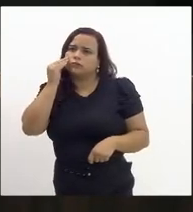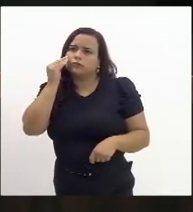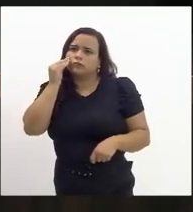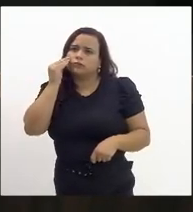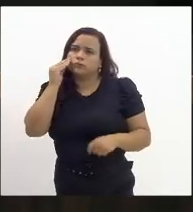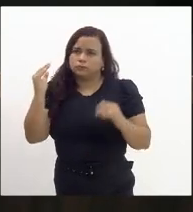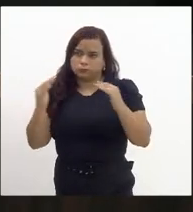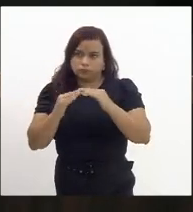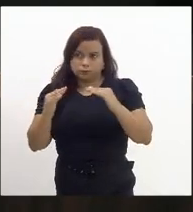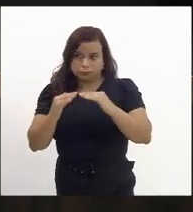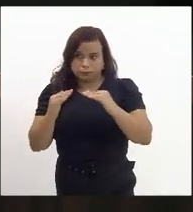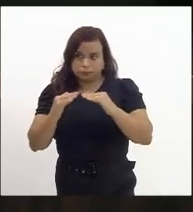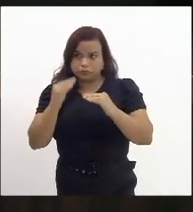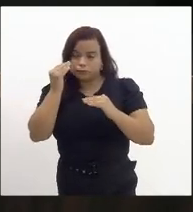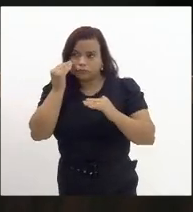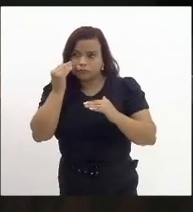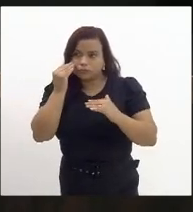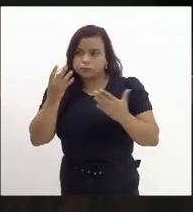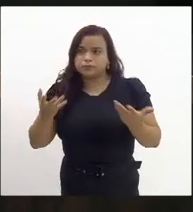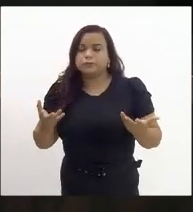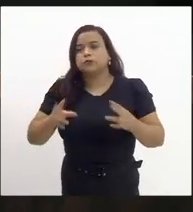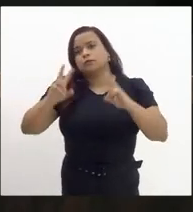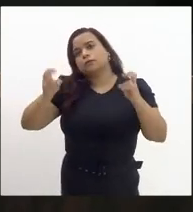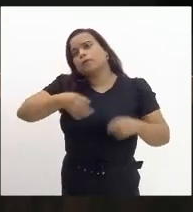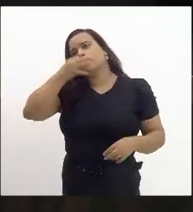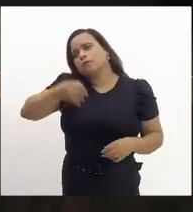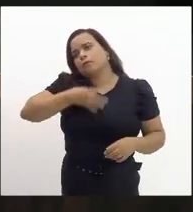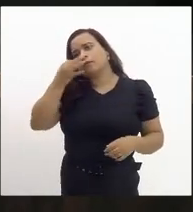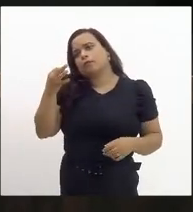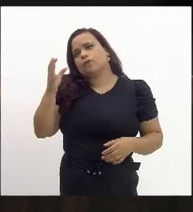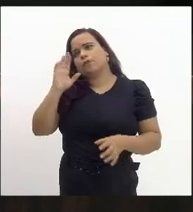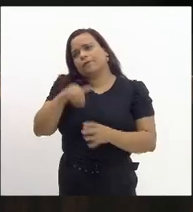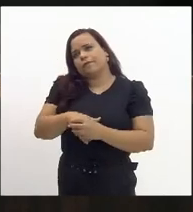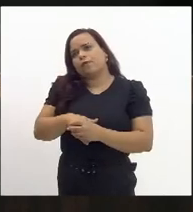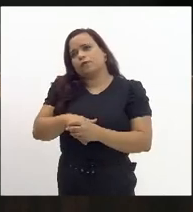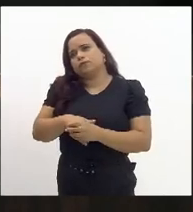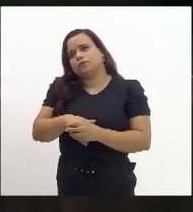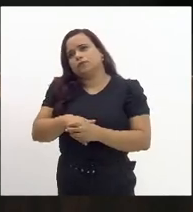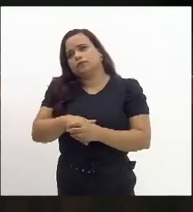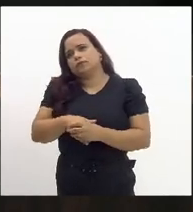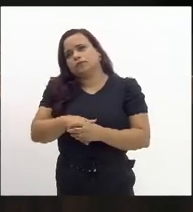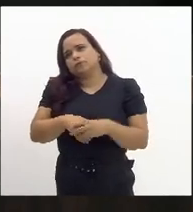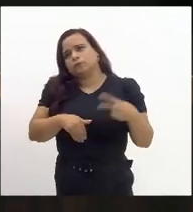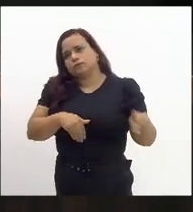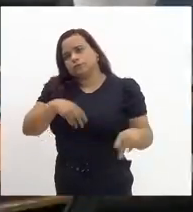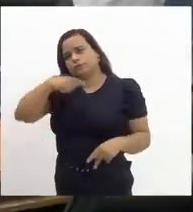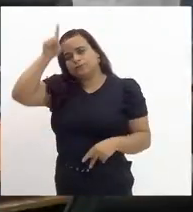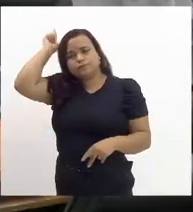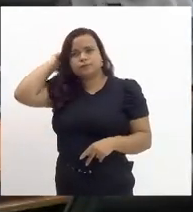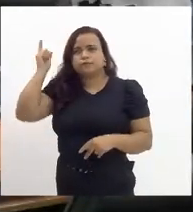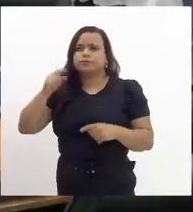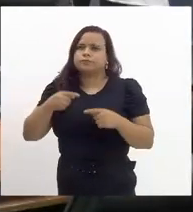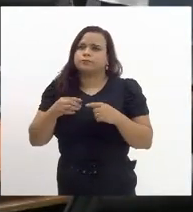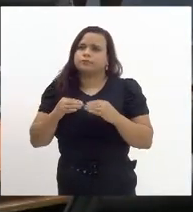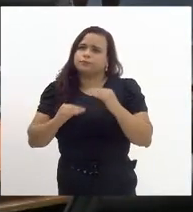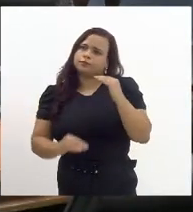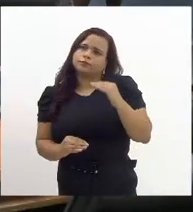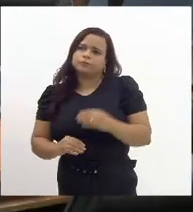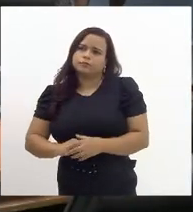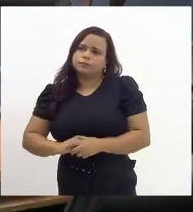convergirmos em relação ao parecer, ao voto divergente.